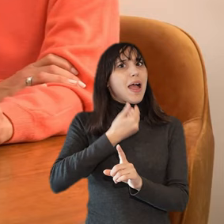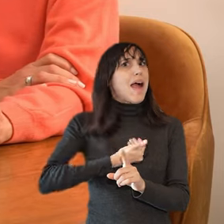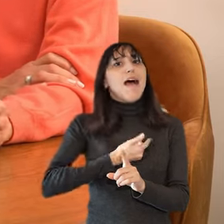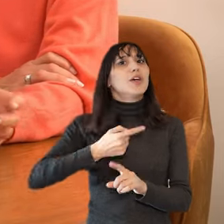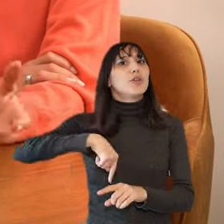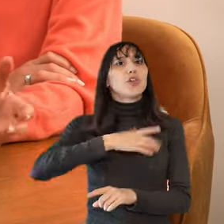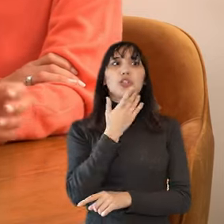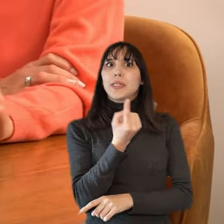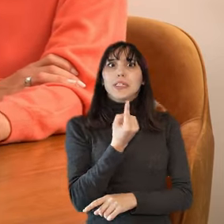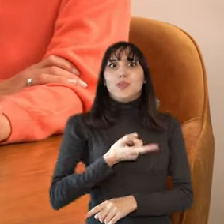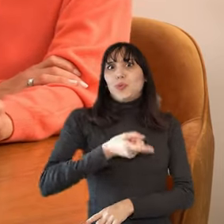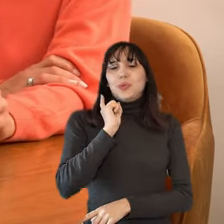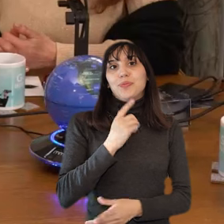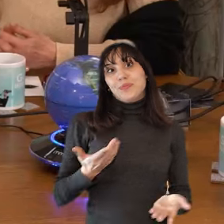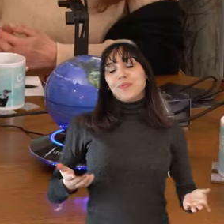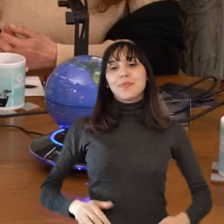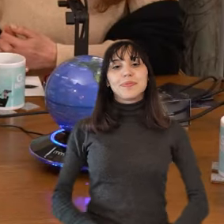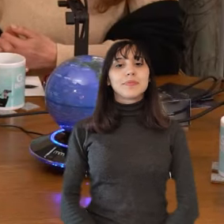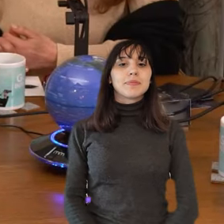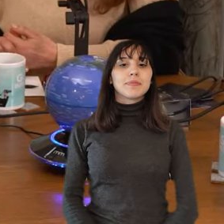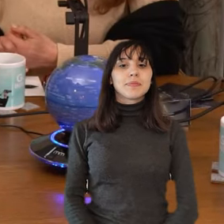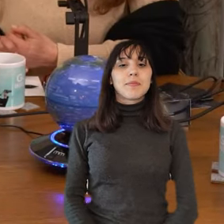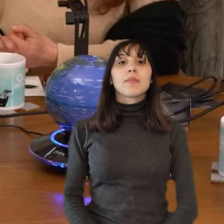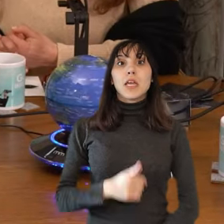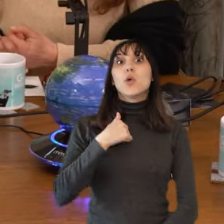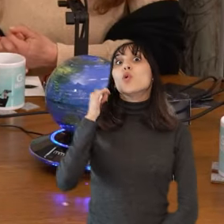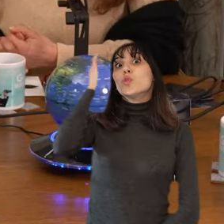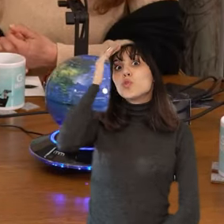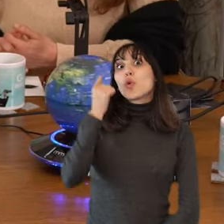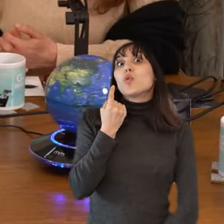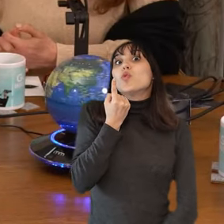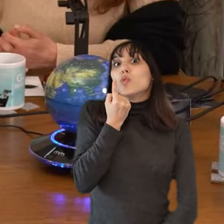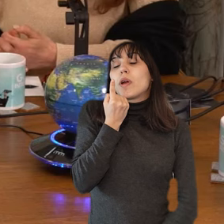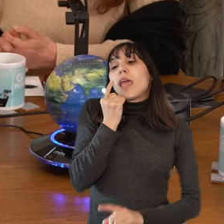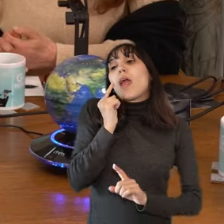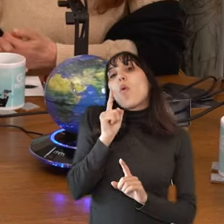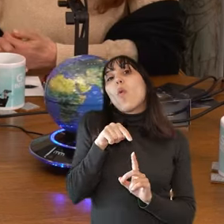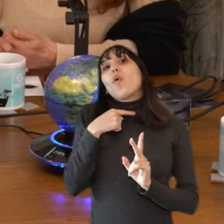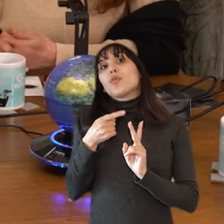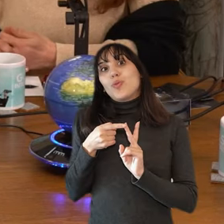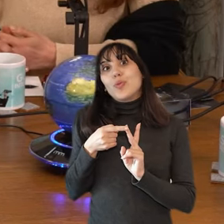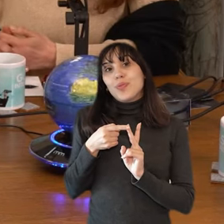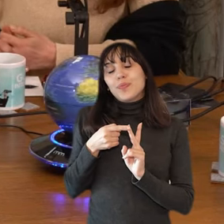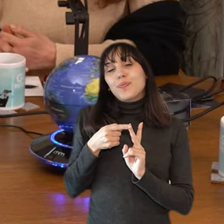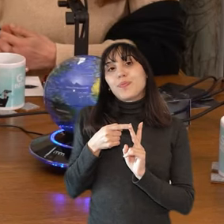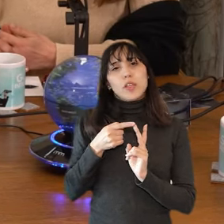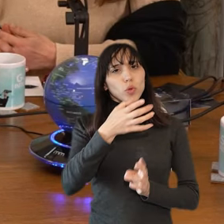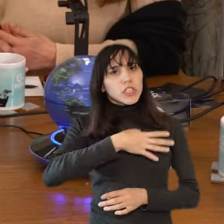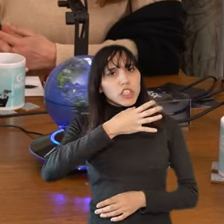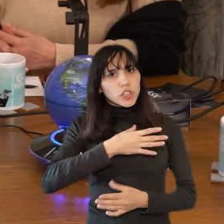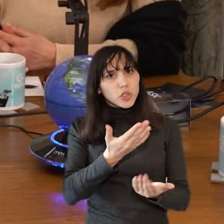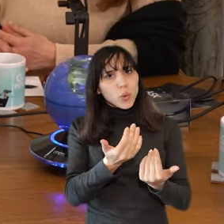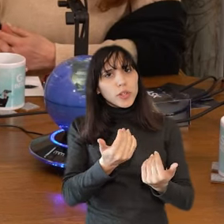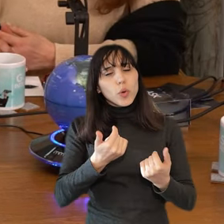não estamos sós não é por isso eu eu tenho um sonho que e que é o outro que é para Além disso não é que é diz